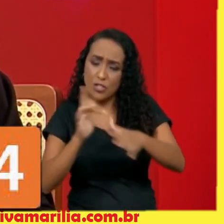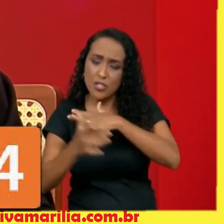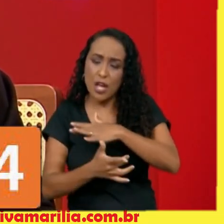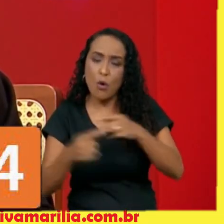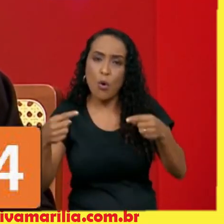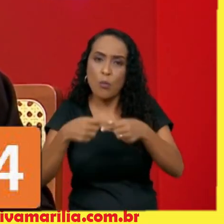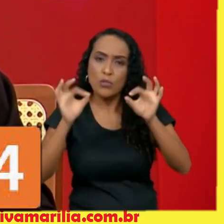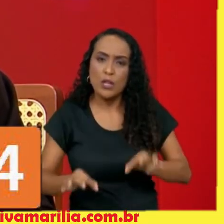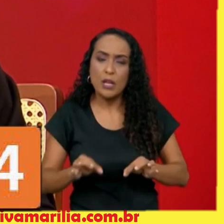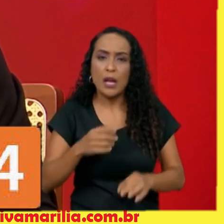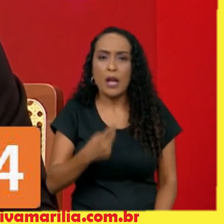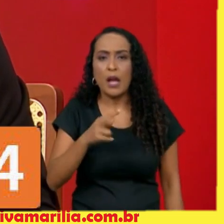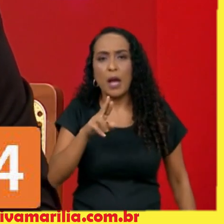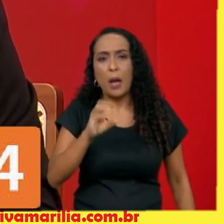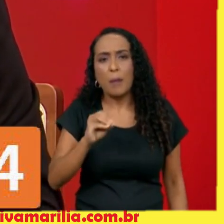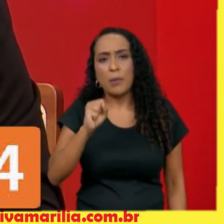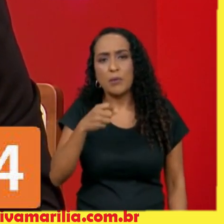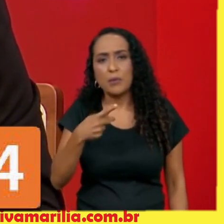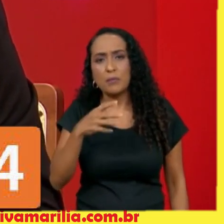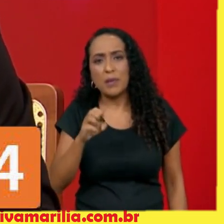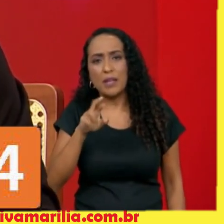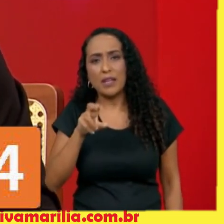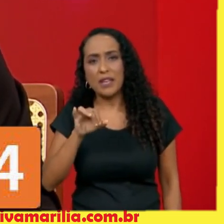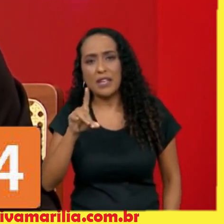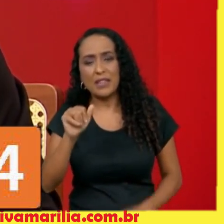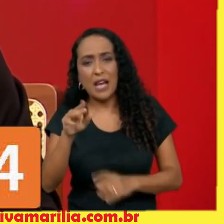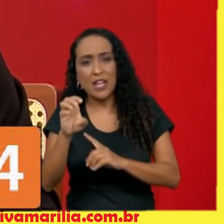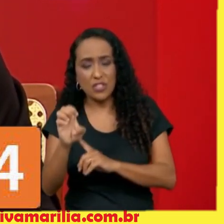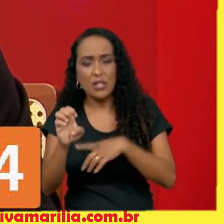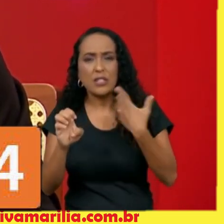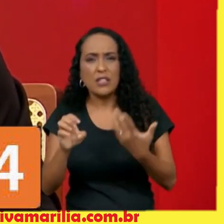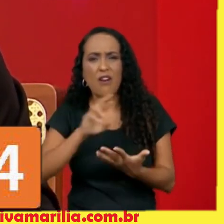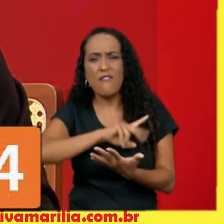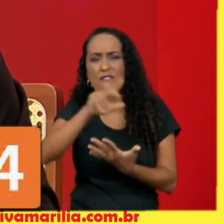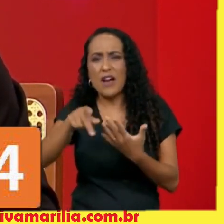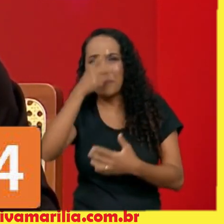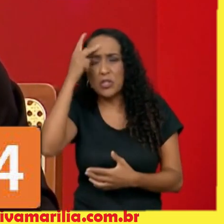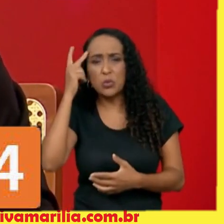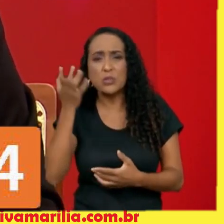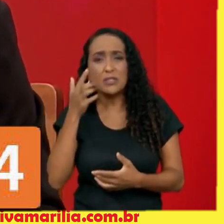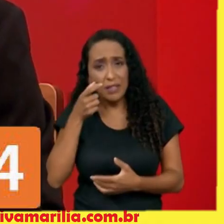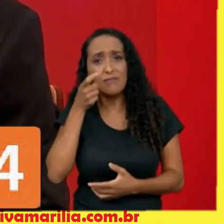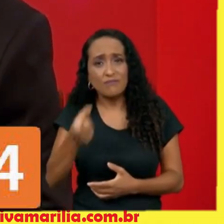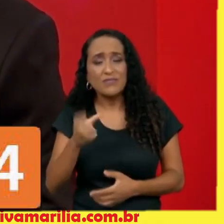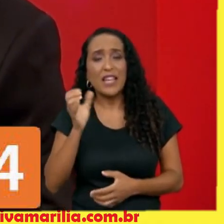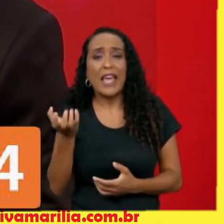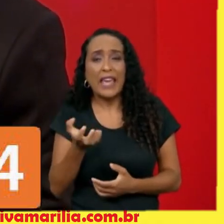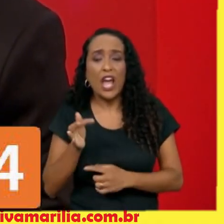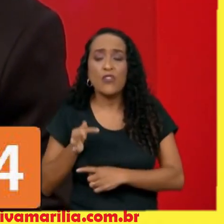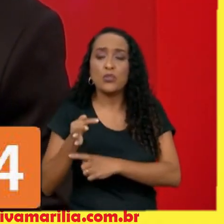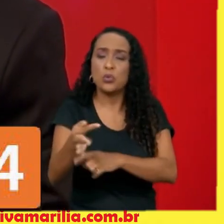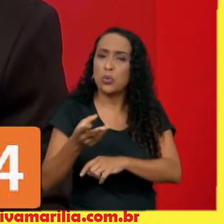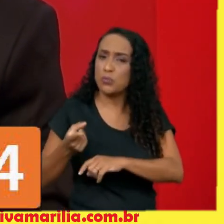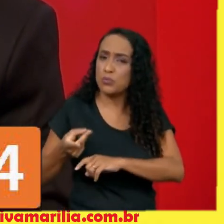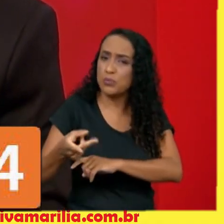que é prosperidade, né? Então, milhões de pessoas, elas estão atrás de prosperidade. Seja lá o problema que elas tenham na